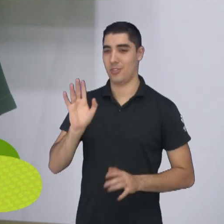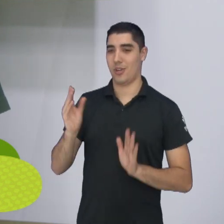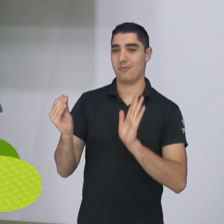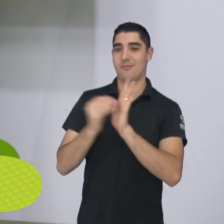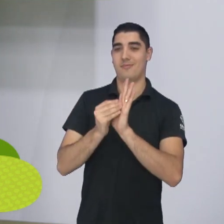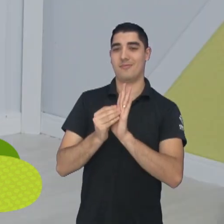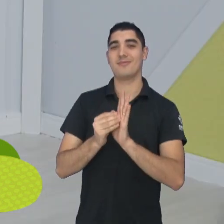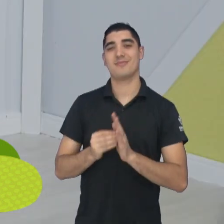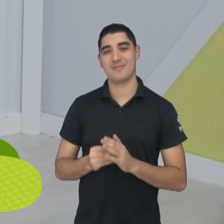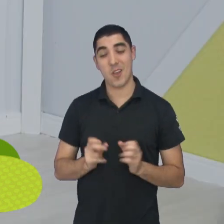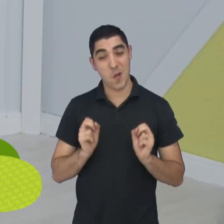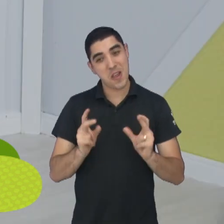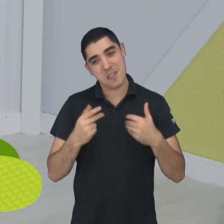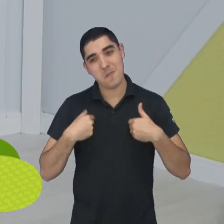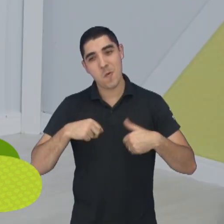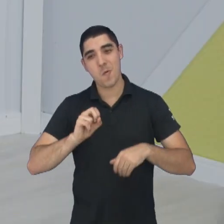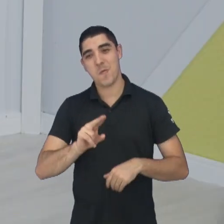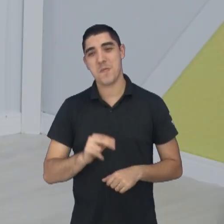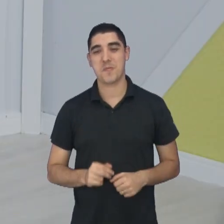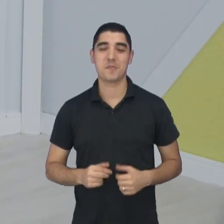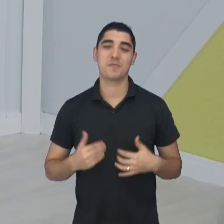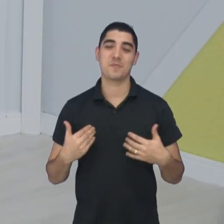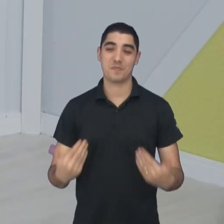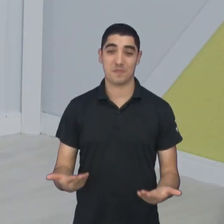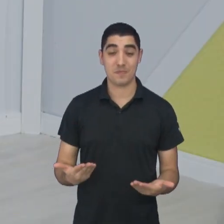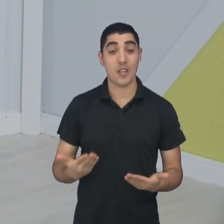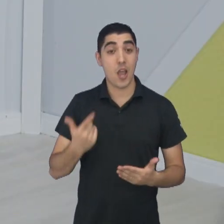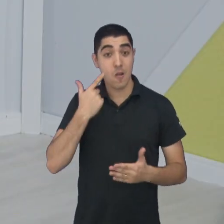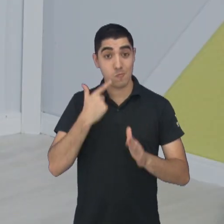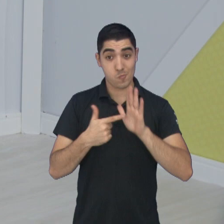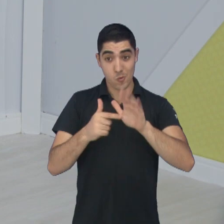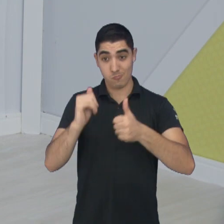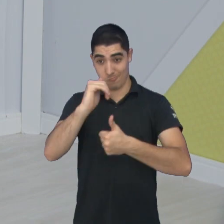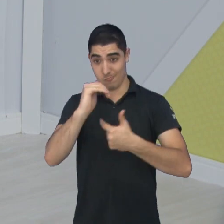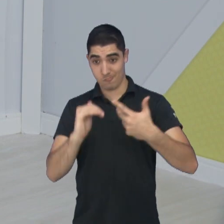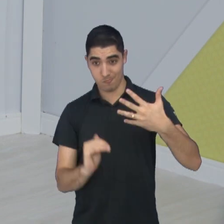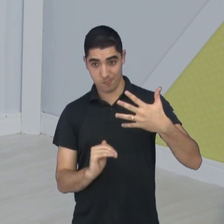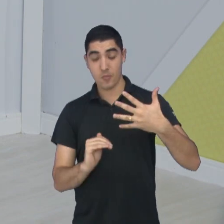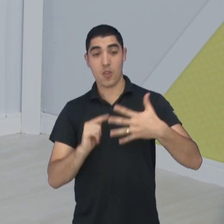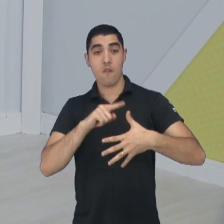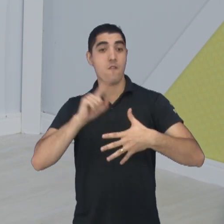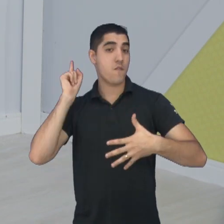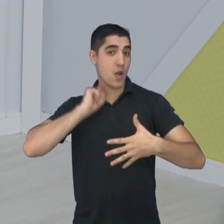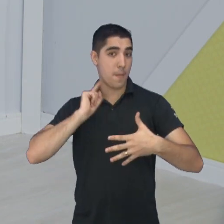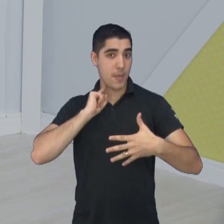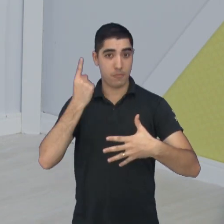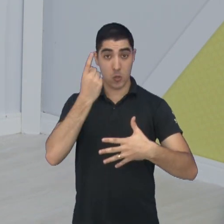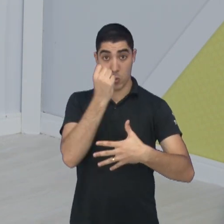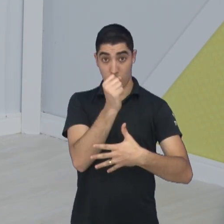Tá escalado. PT, coloca pra gente aqui a classificação do NBB depois dos jogos de ontem. O Flamengo segue líder,